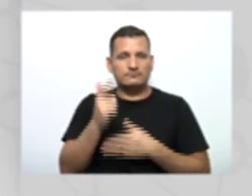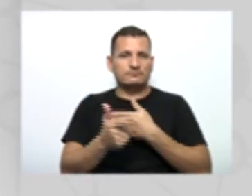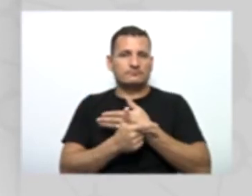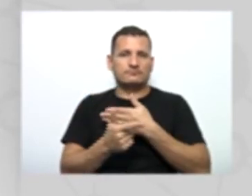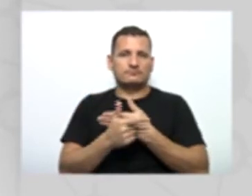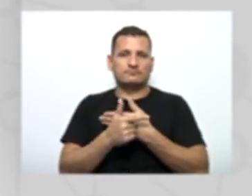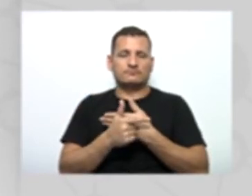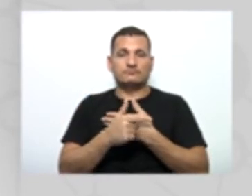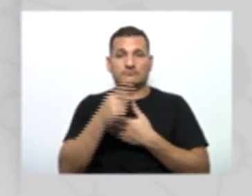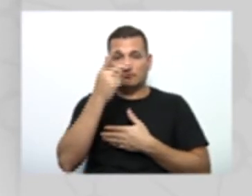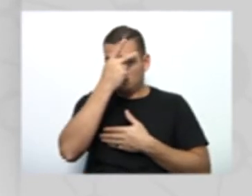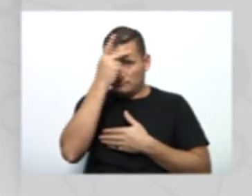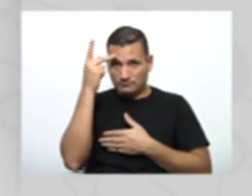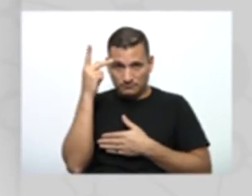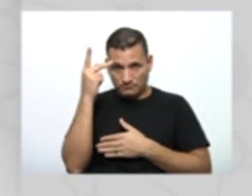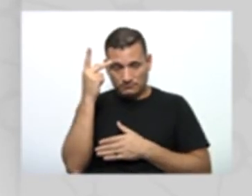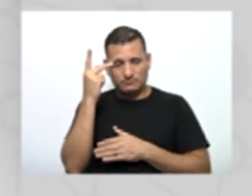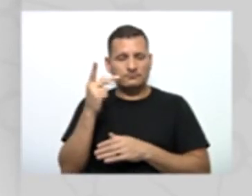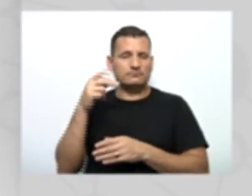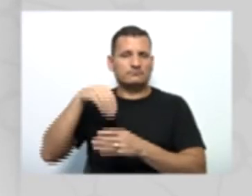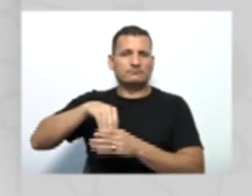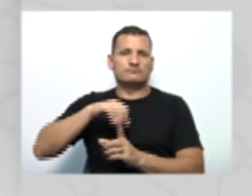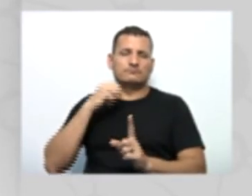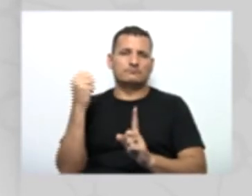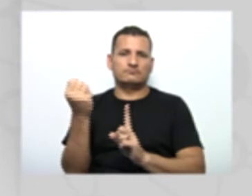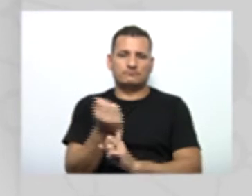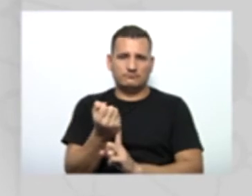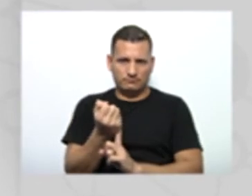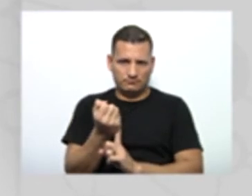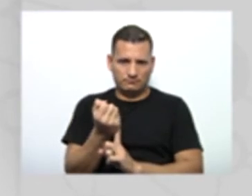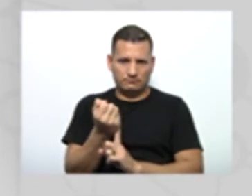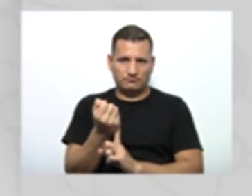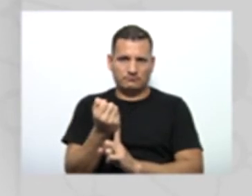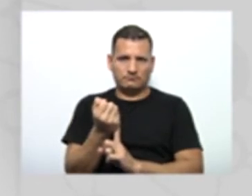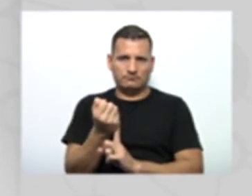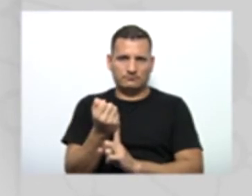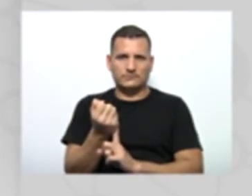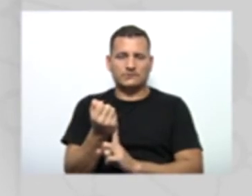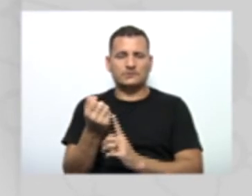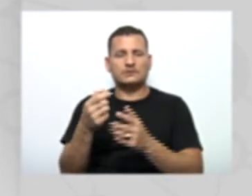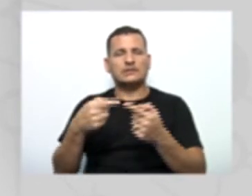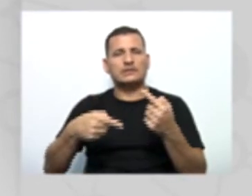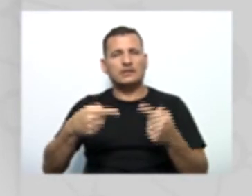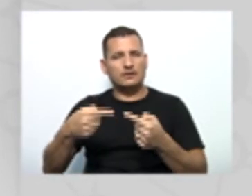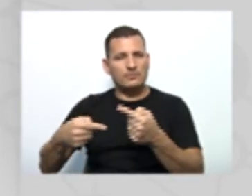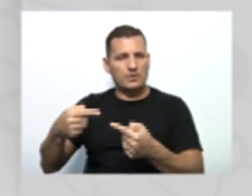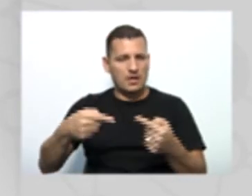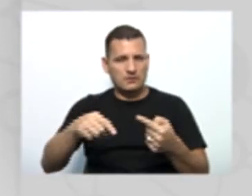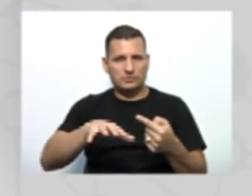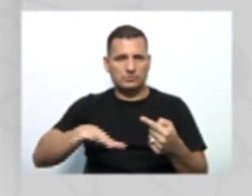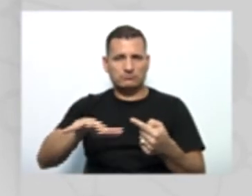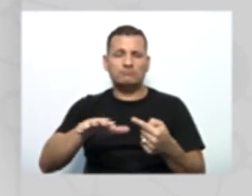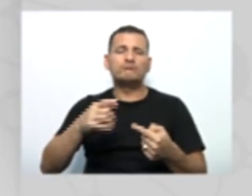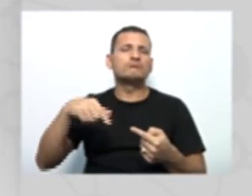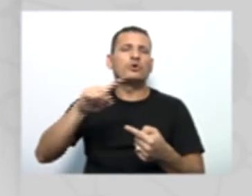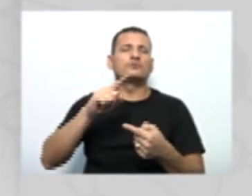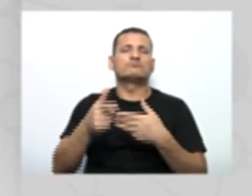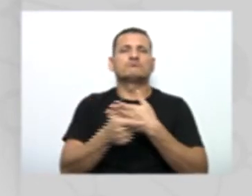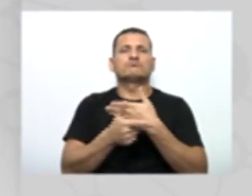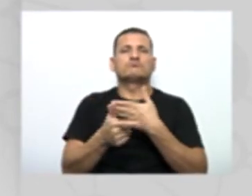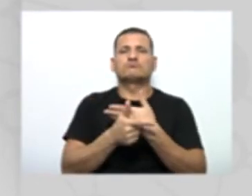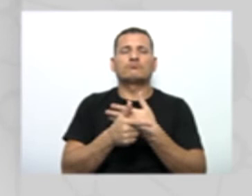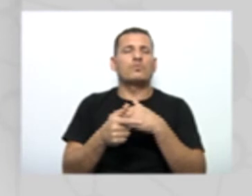na construção de uma sociedade republicana e democrática. Qual é o nosso papel diante dessa coisa tão linda e